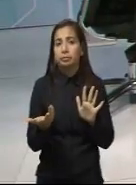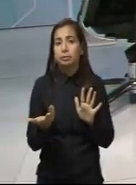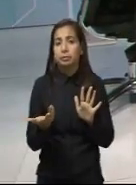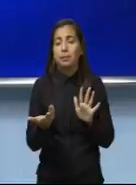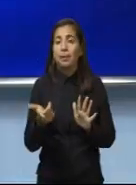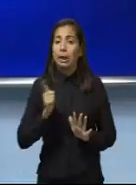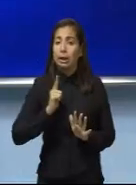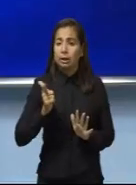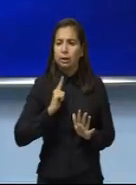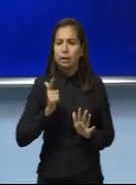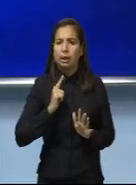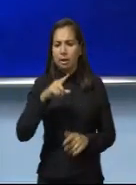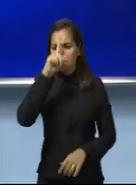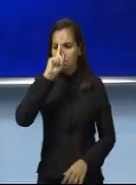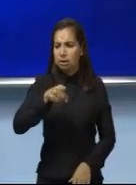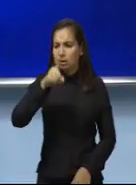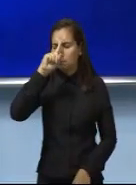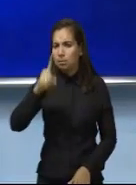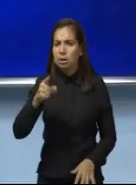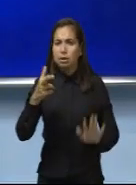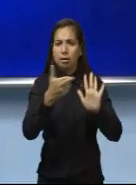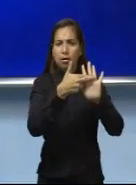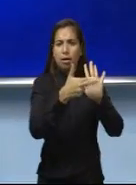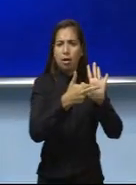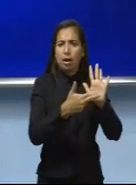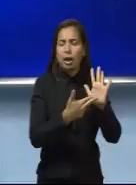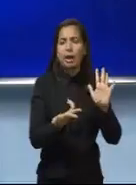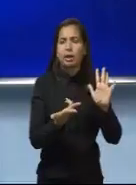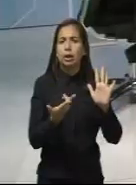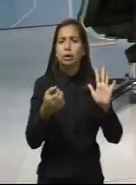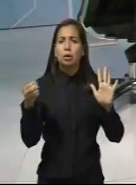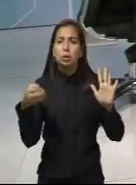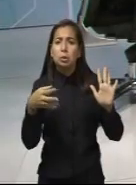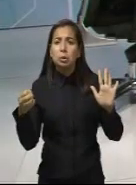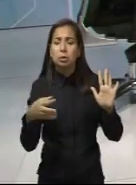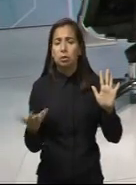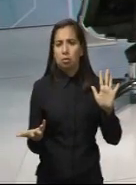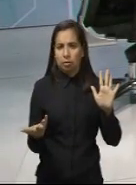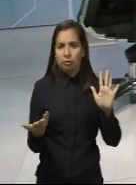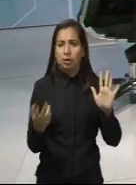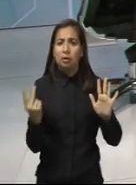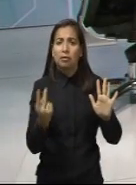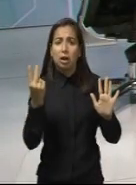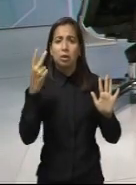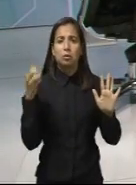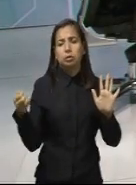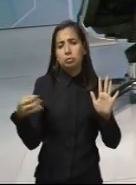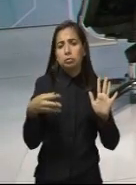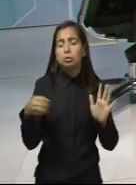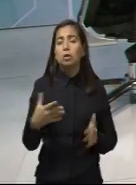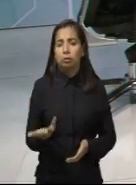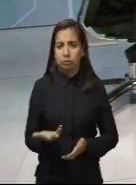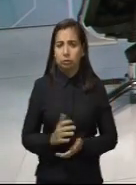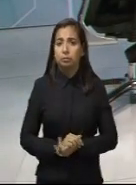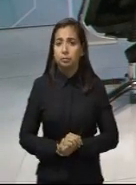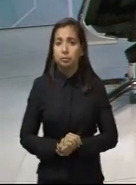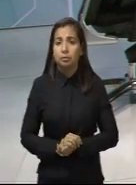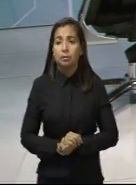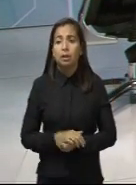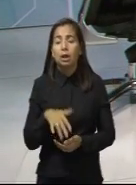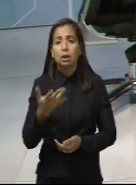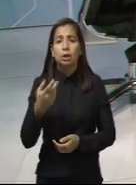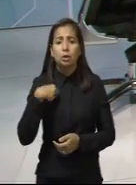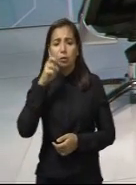estabelecido regras, normas, valores, assim, Então, Paulo, que não tem nada, né? E o Roberto agora há pouco estava conversando com ele. Quando a gente